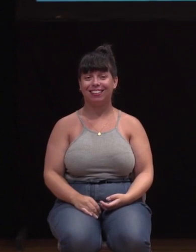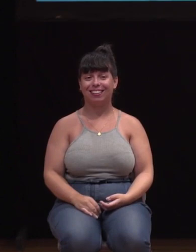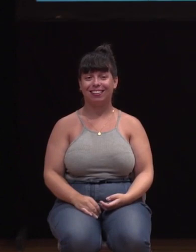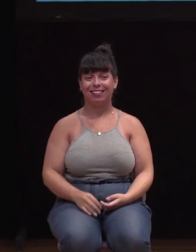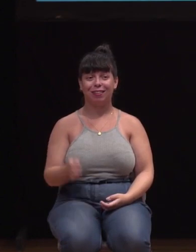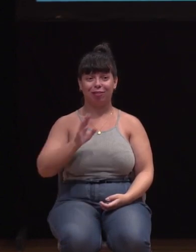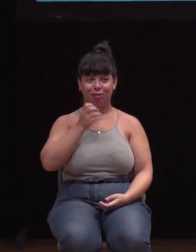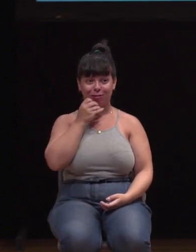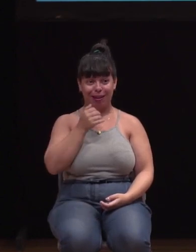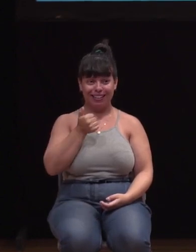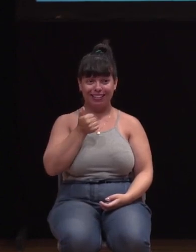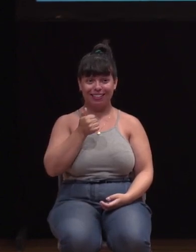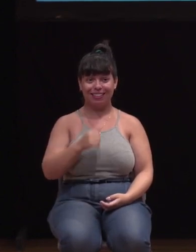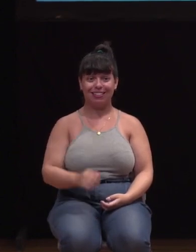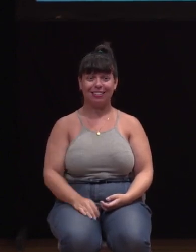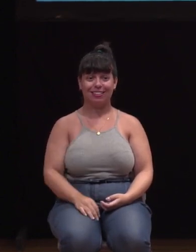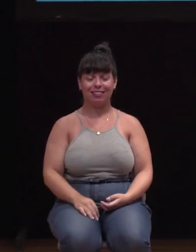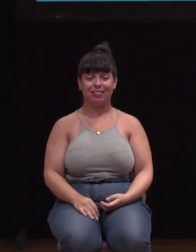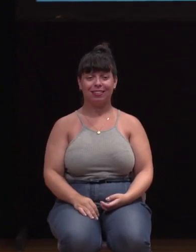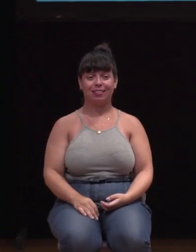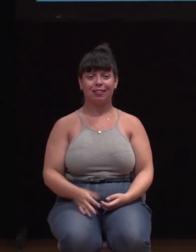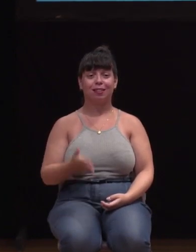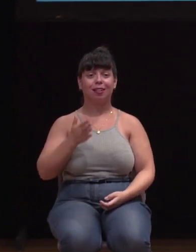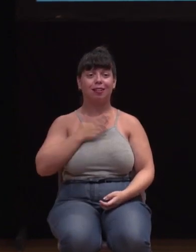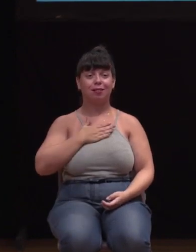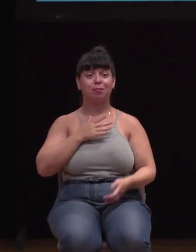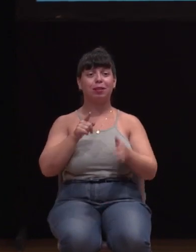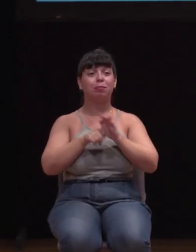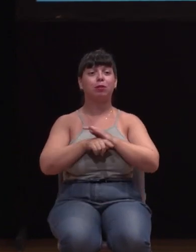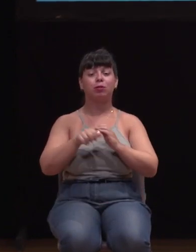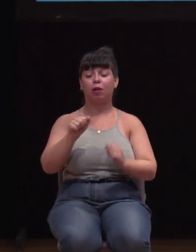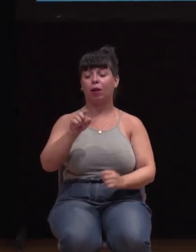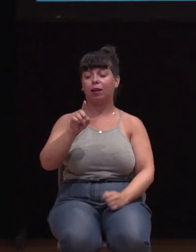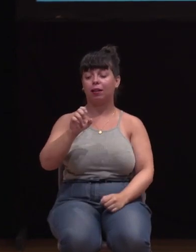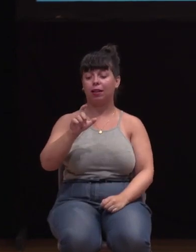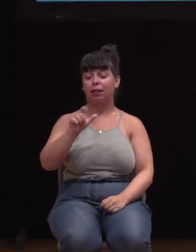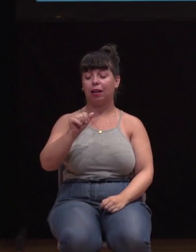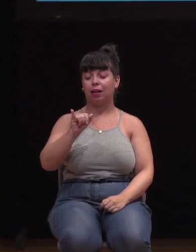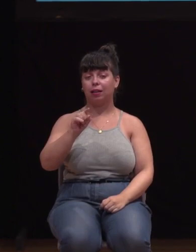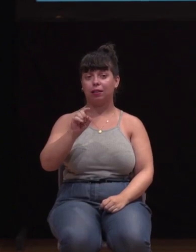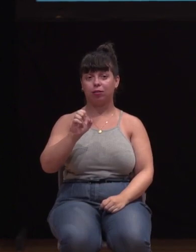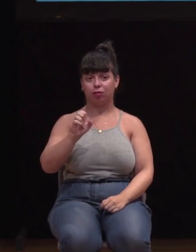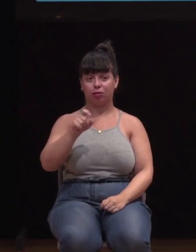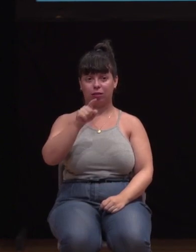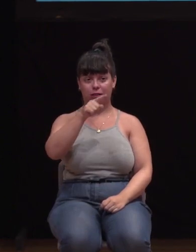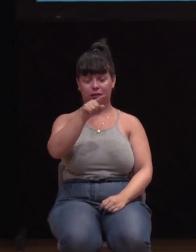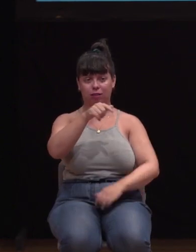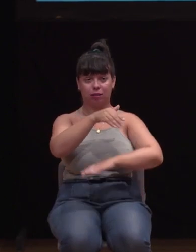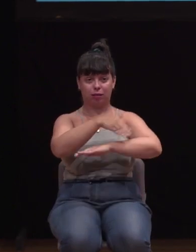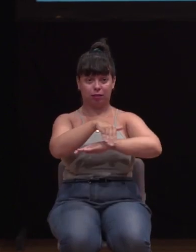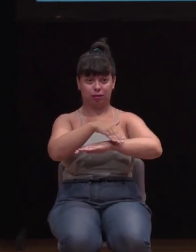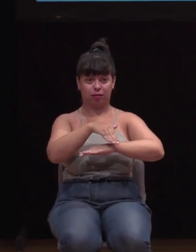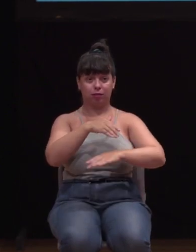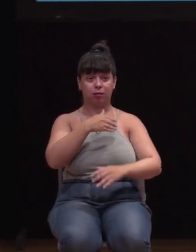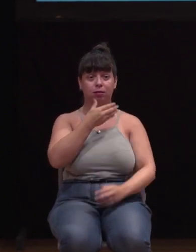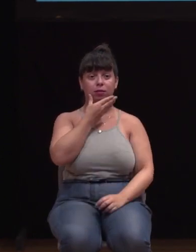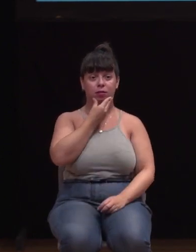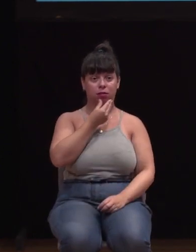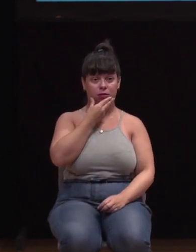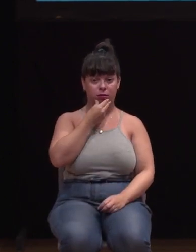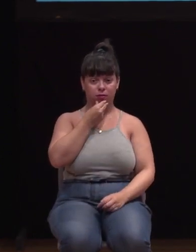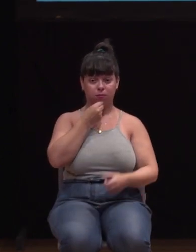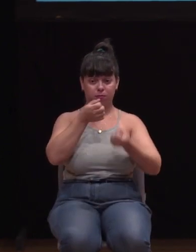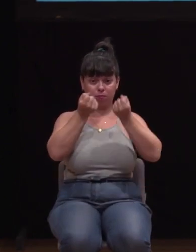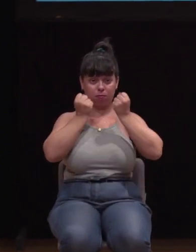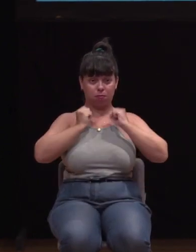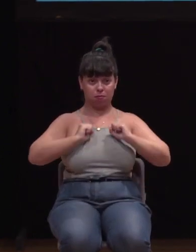Tudo bem, pessoal? A minha questão é a seguinte, Adelaide. A gente vê nas ruas homens travestidos de